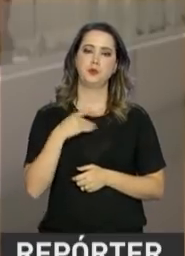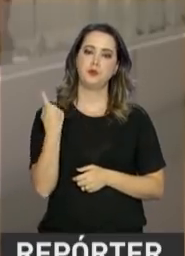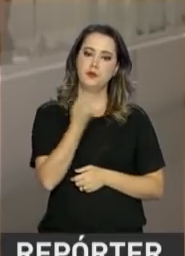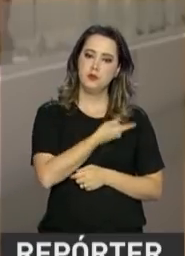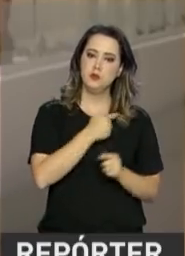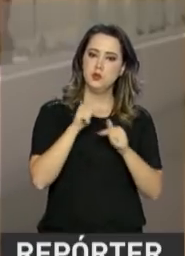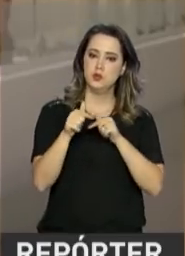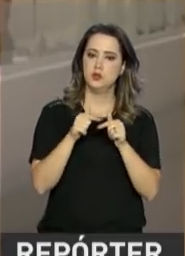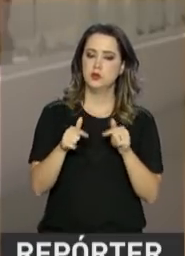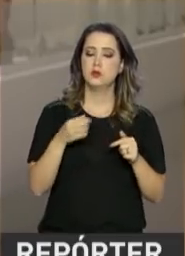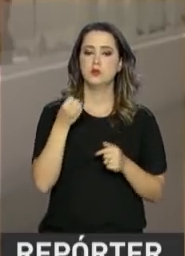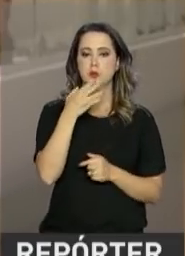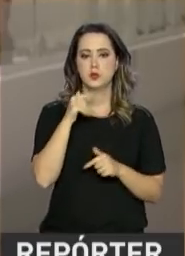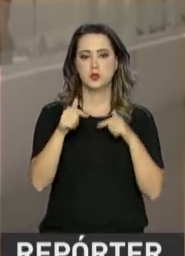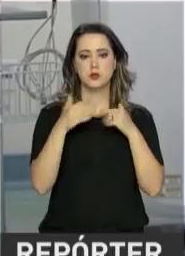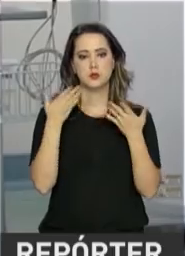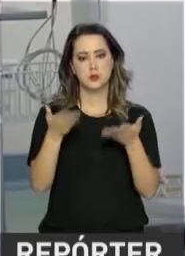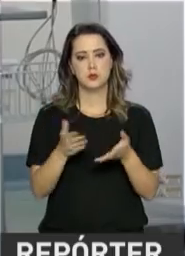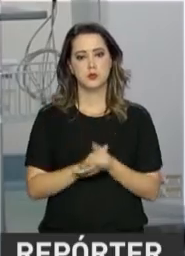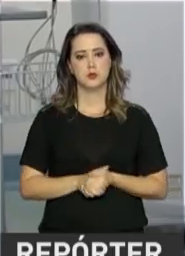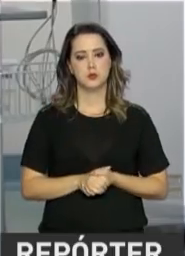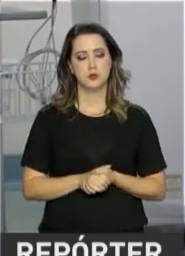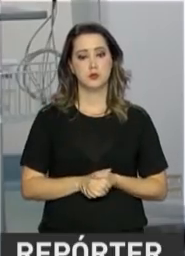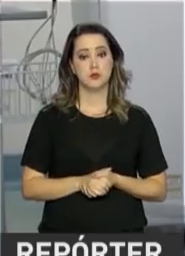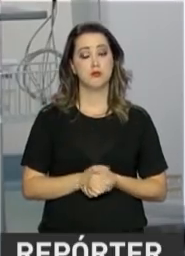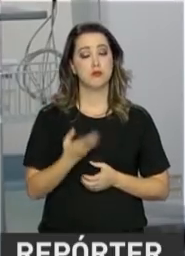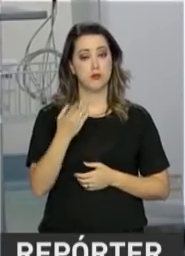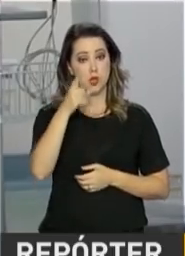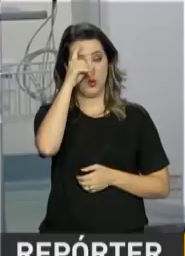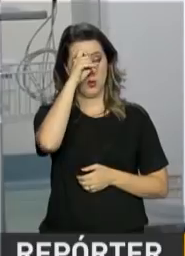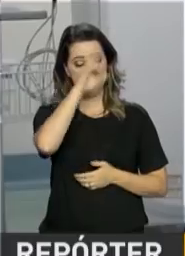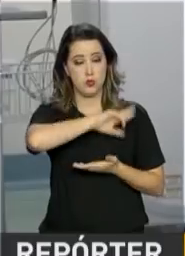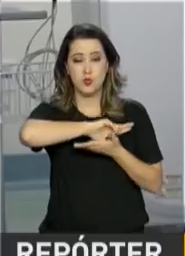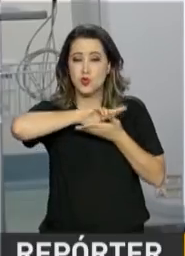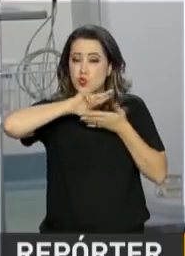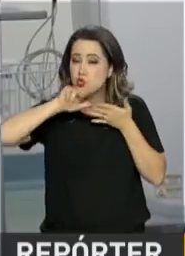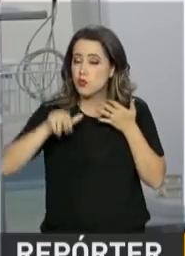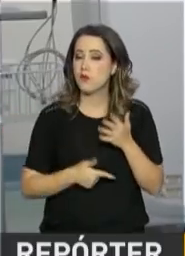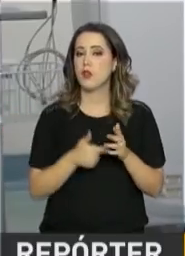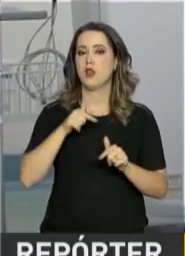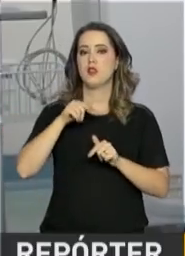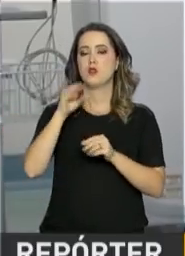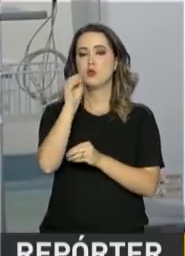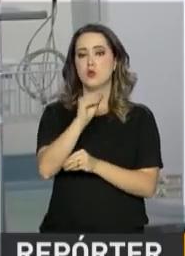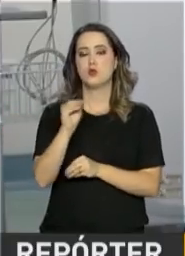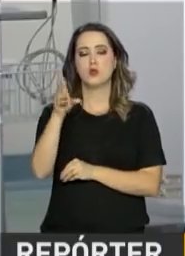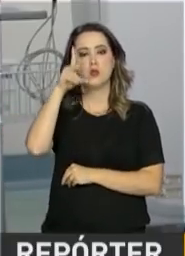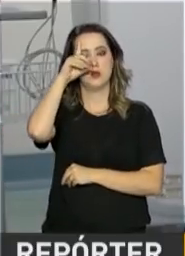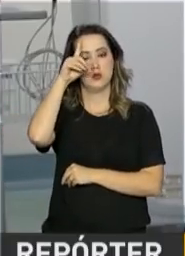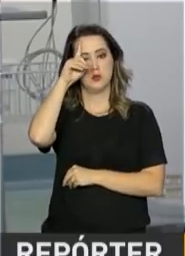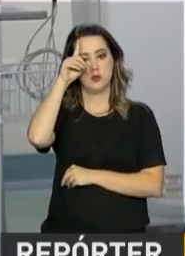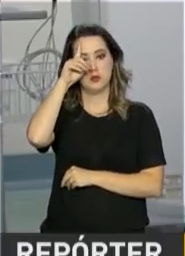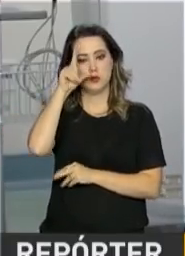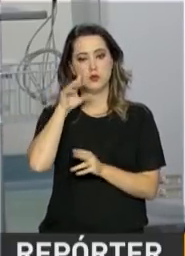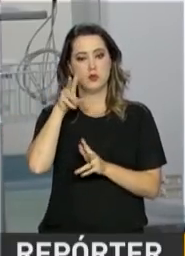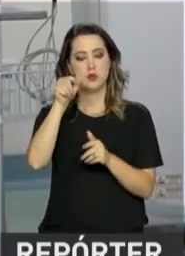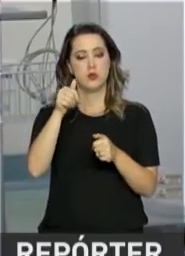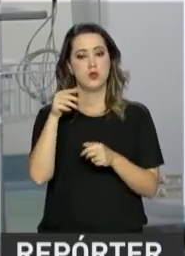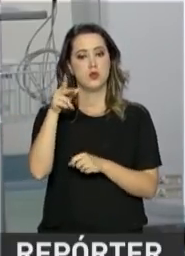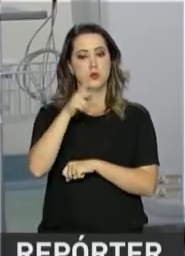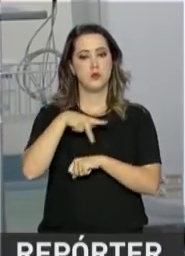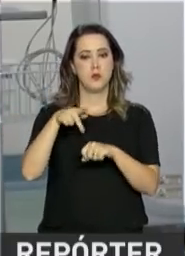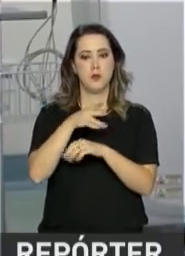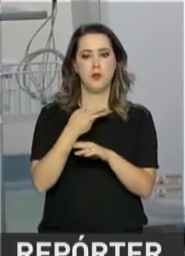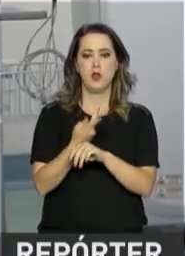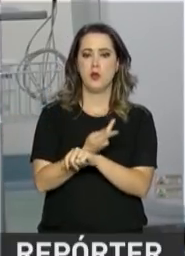muito gratificante poder trabalhar dessa maneira. O hospital realiza milhares de atendimentos por dia. São pessoas de todo o país